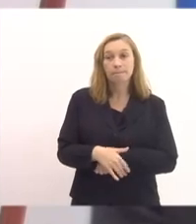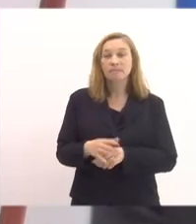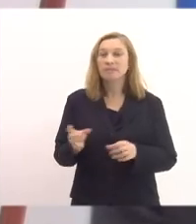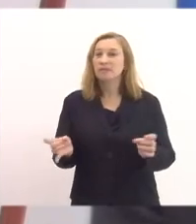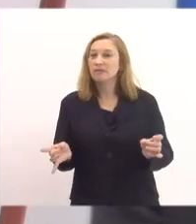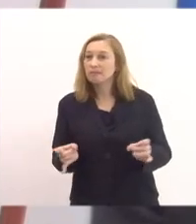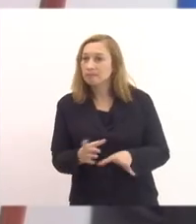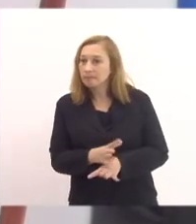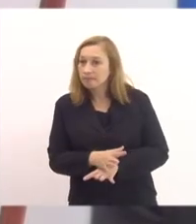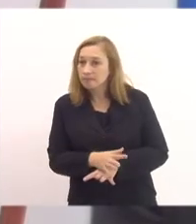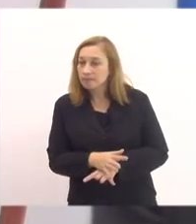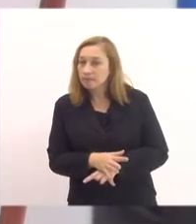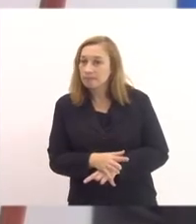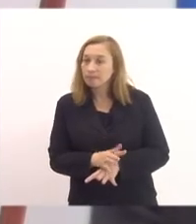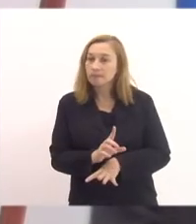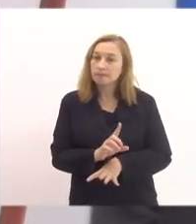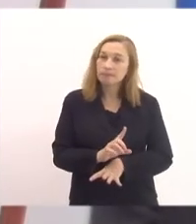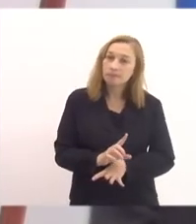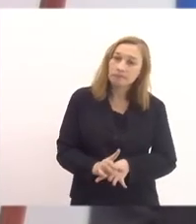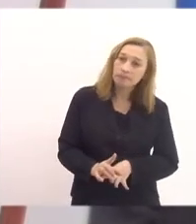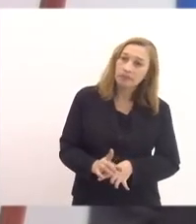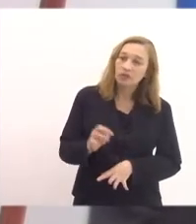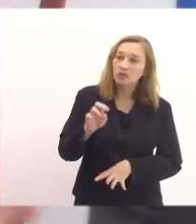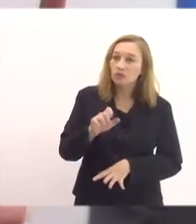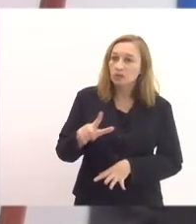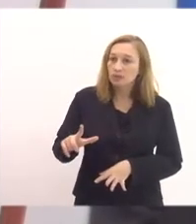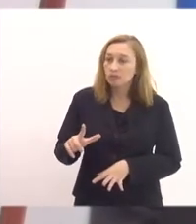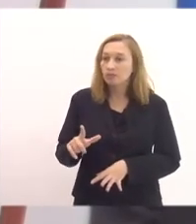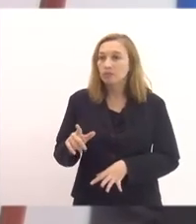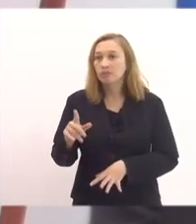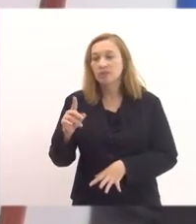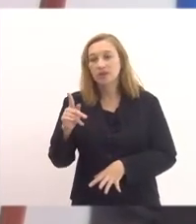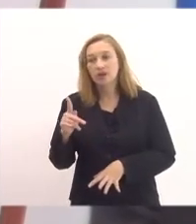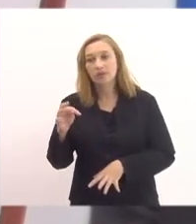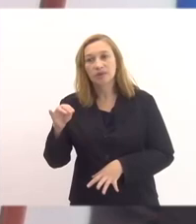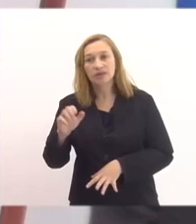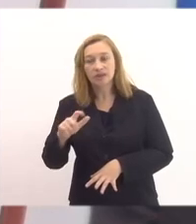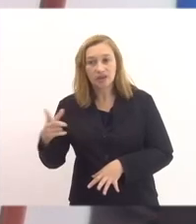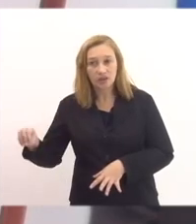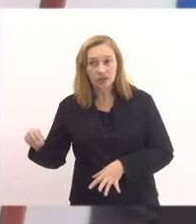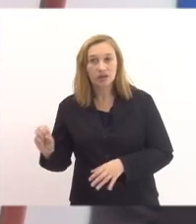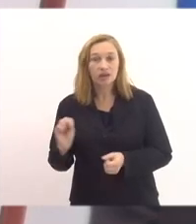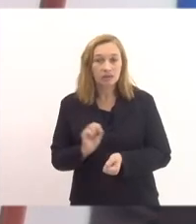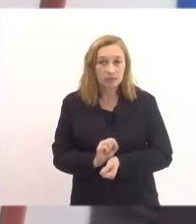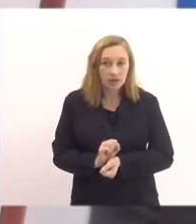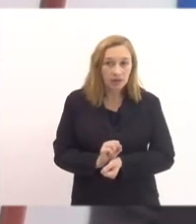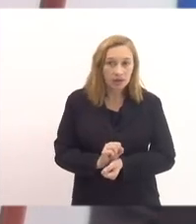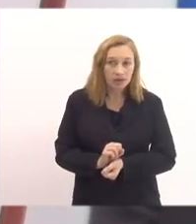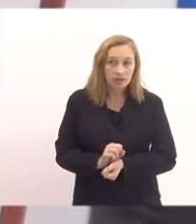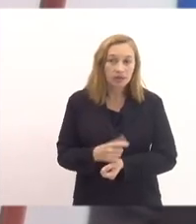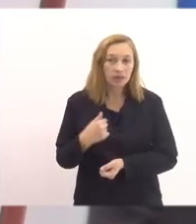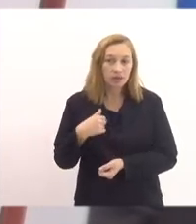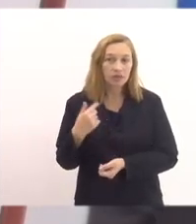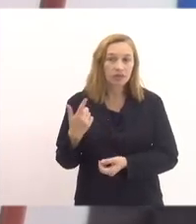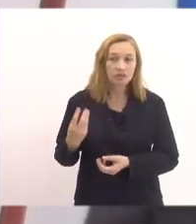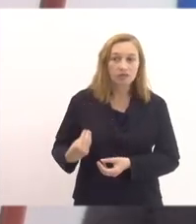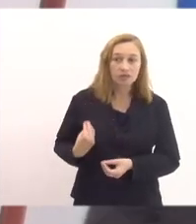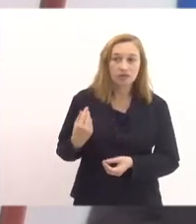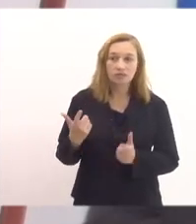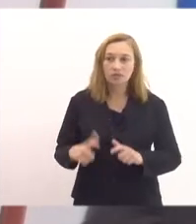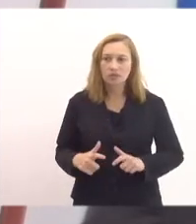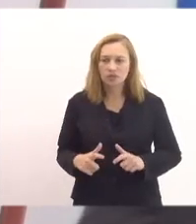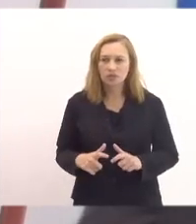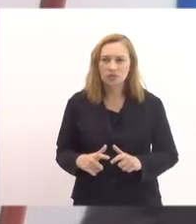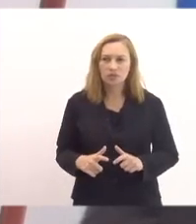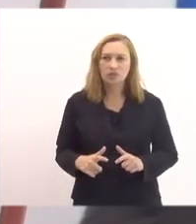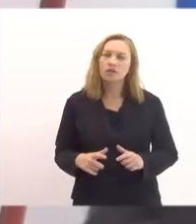suspenda? Pô, o Coronel Bucassi está indo, o Coronel Marco está indo, o Capitão está indo, mas quer que suspenda? Exige que eu esteja presente? Assim, tá